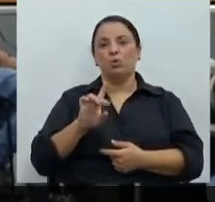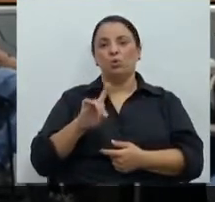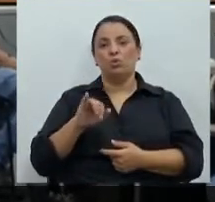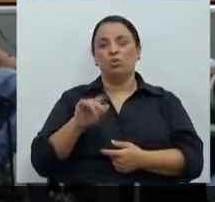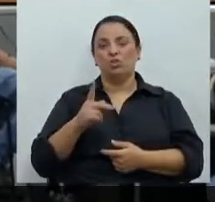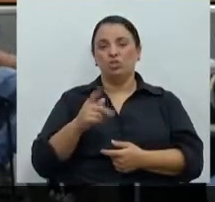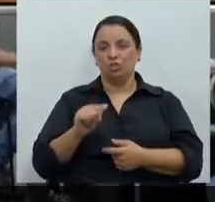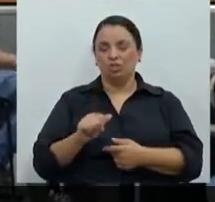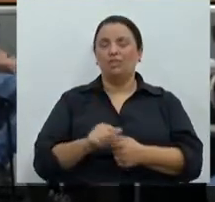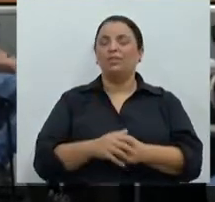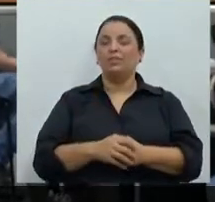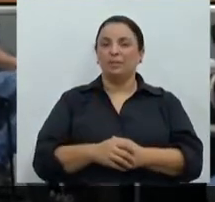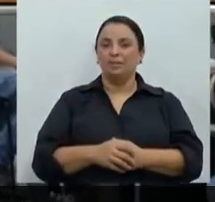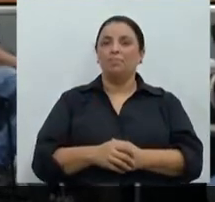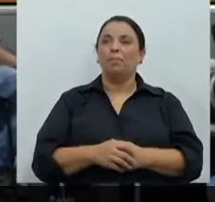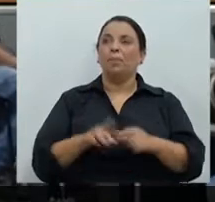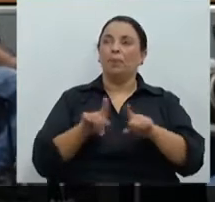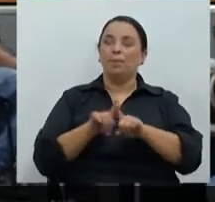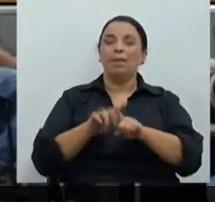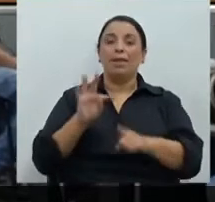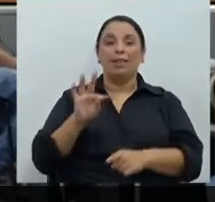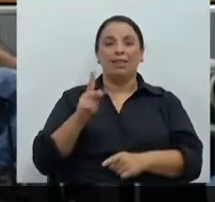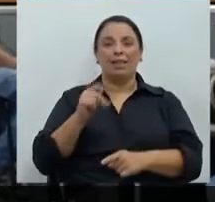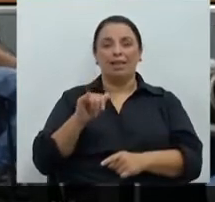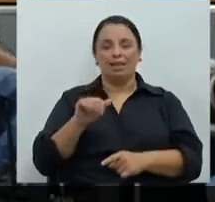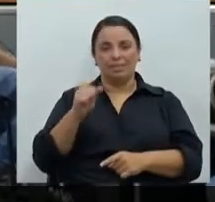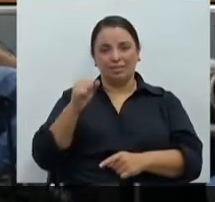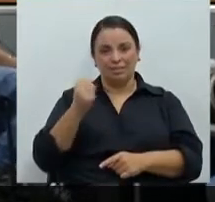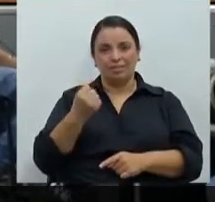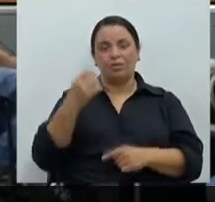também, né? Aqui, muito obrigado.